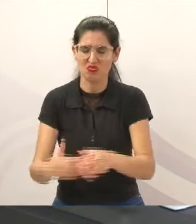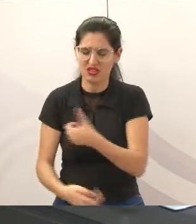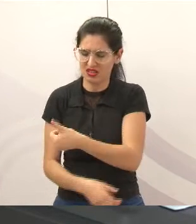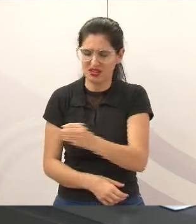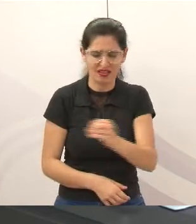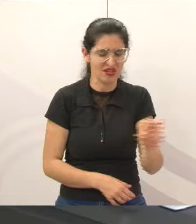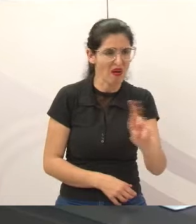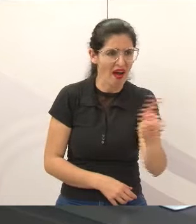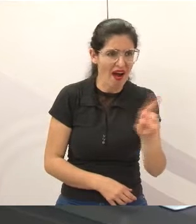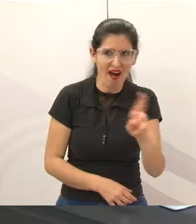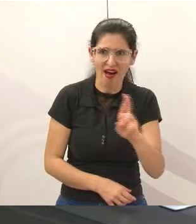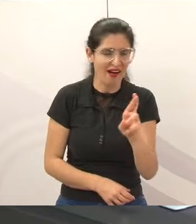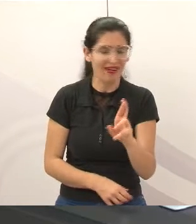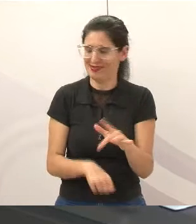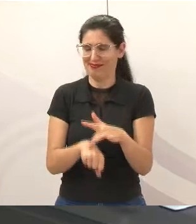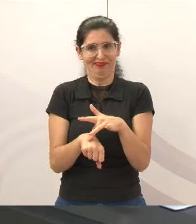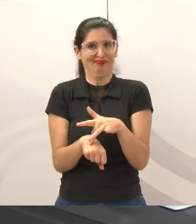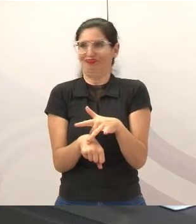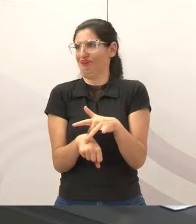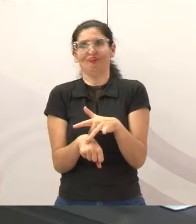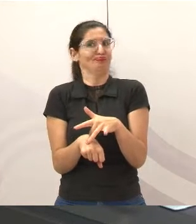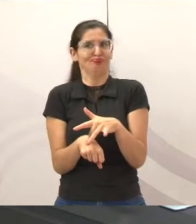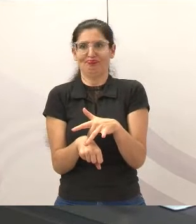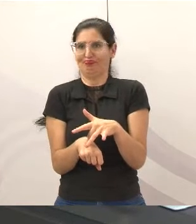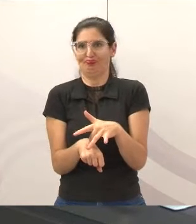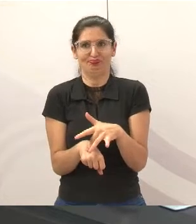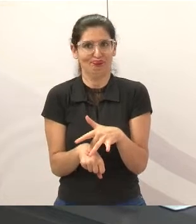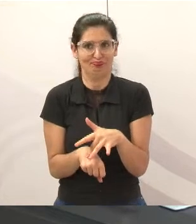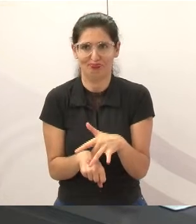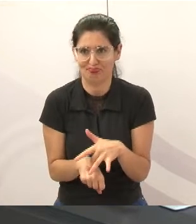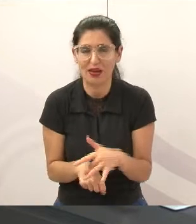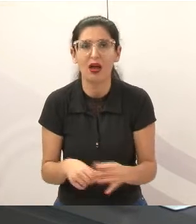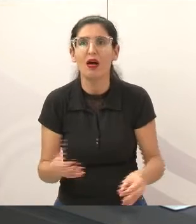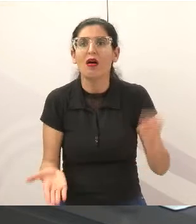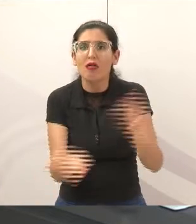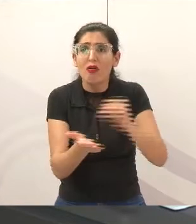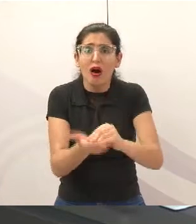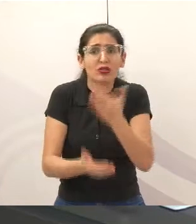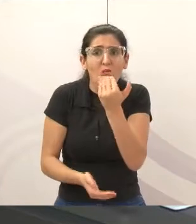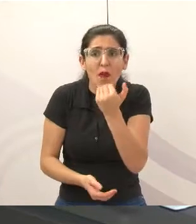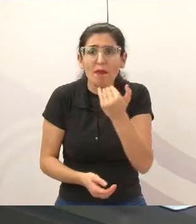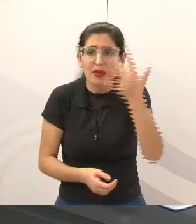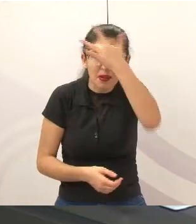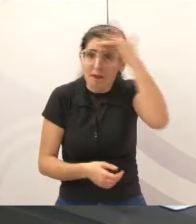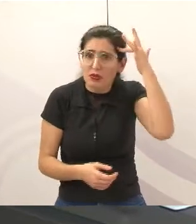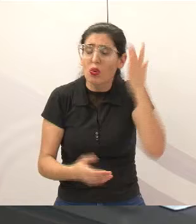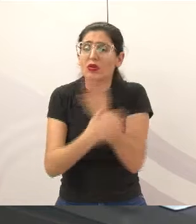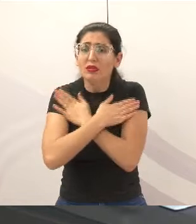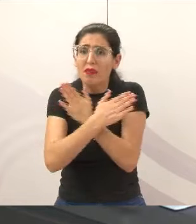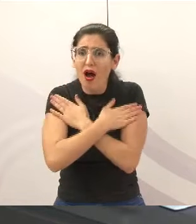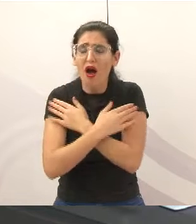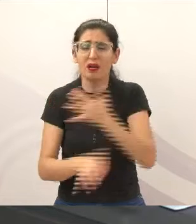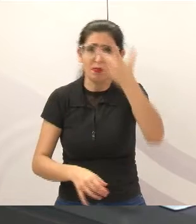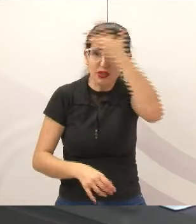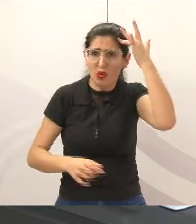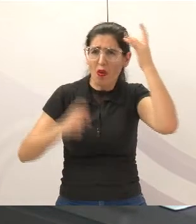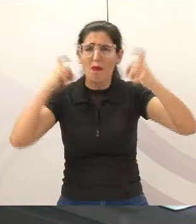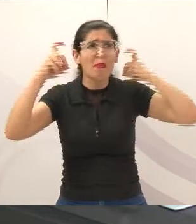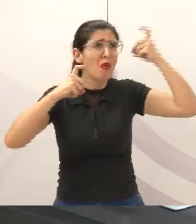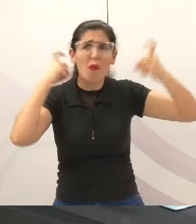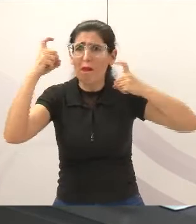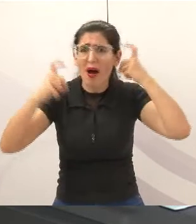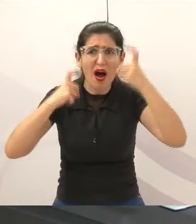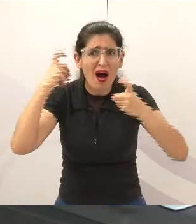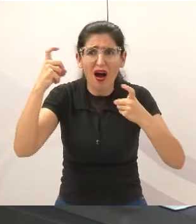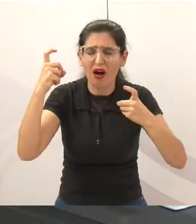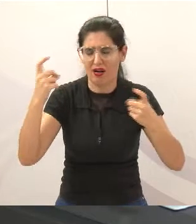sair dessa situação, que está faltando comida em casa, que estão preocupadíssimas. Perceba o